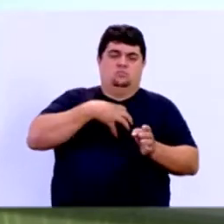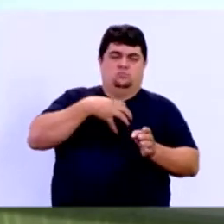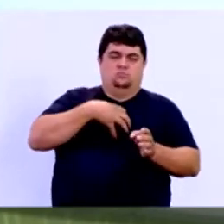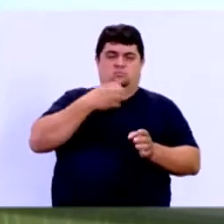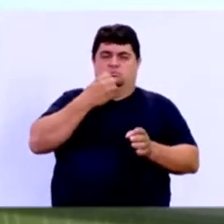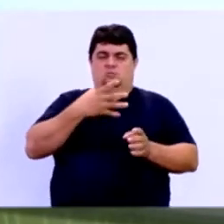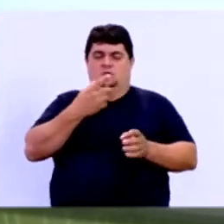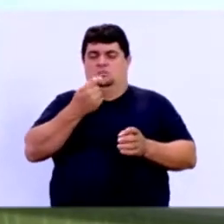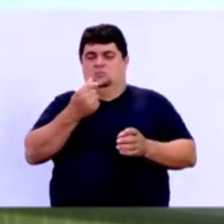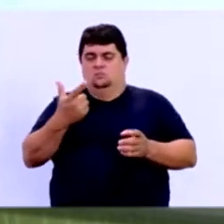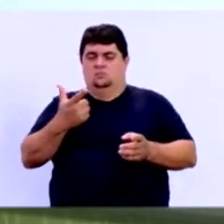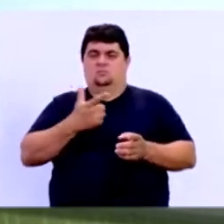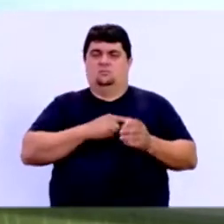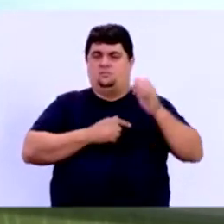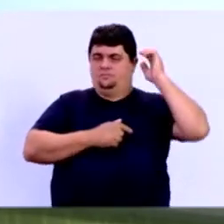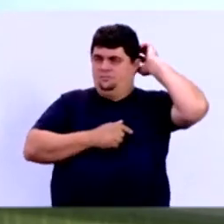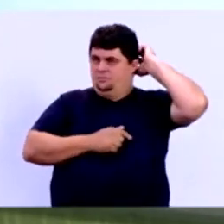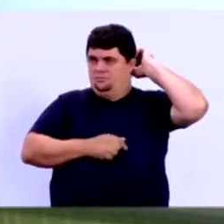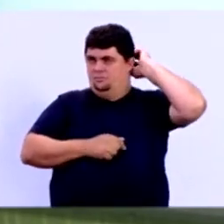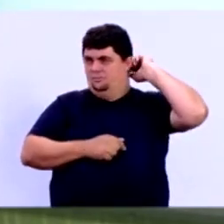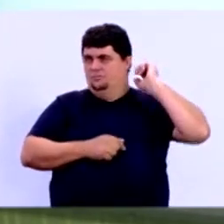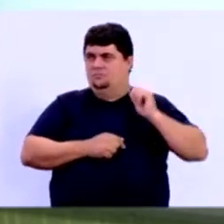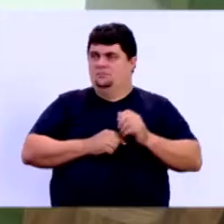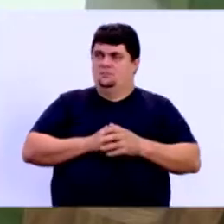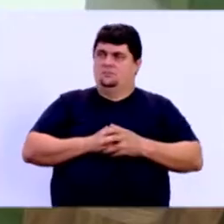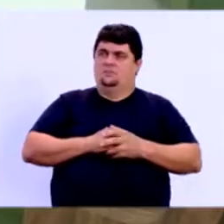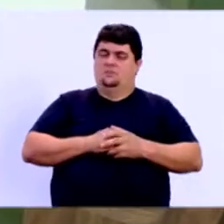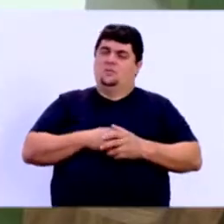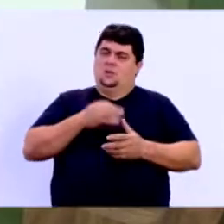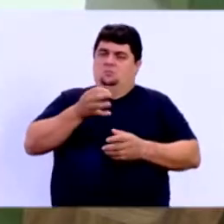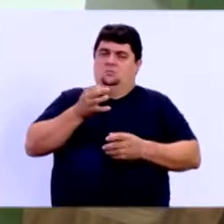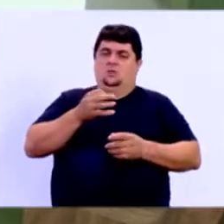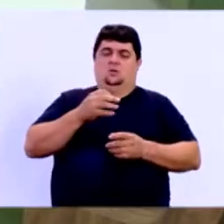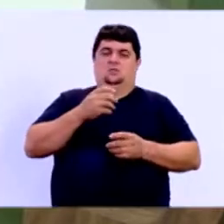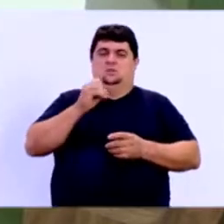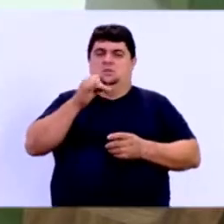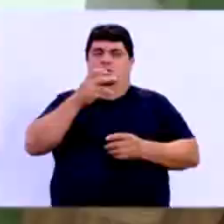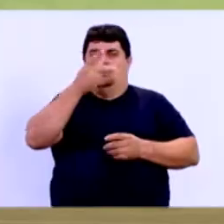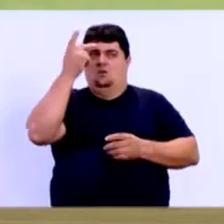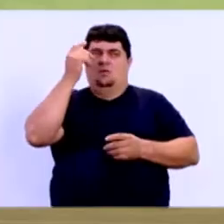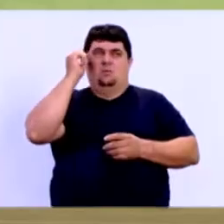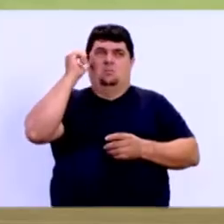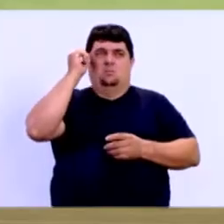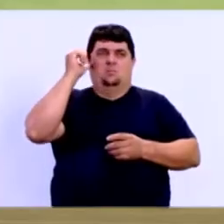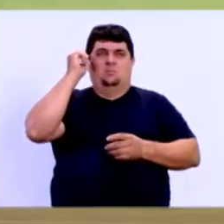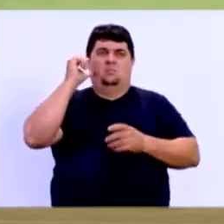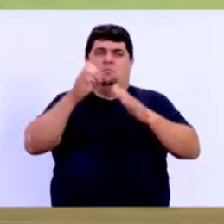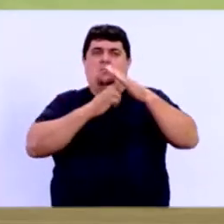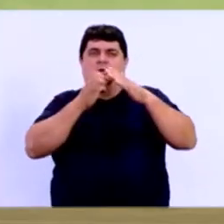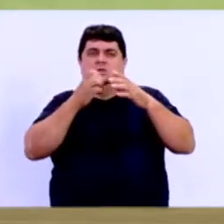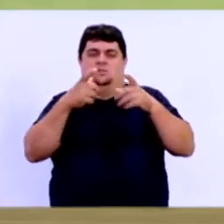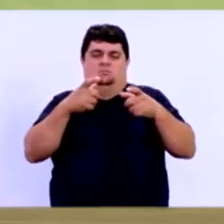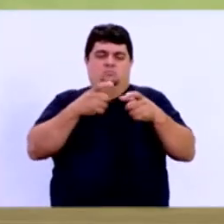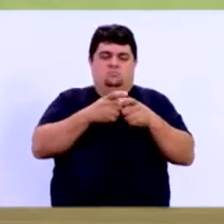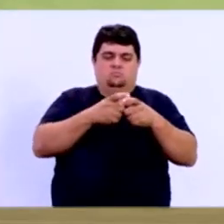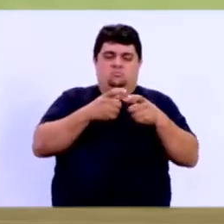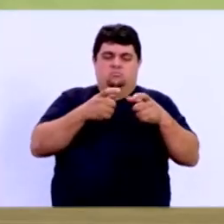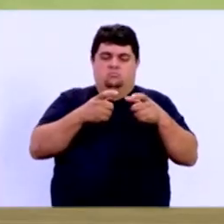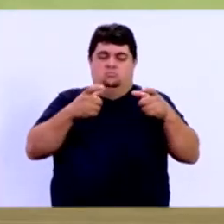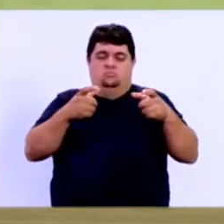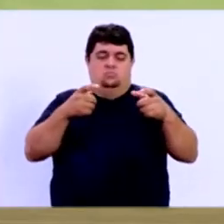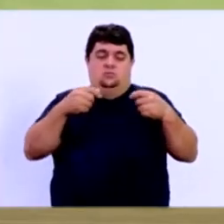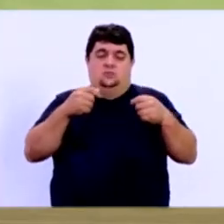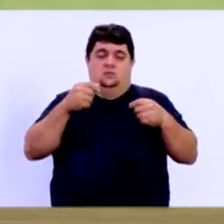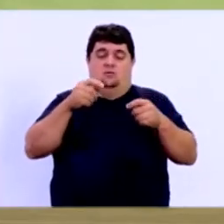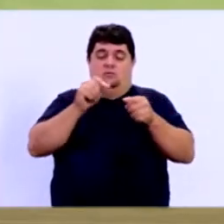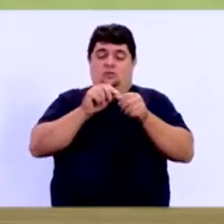seu recurso, né? Não é, professor Igor? Exatamente, conforme o seu tamanho também, né? Cada organização, dependendo do seu nível de